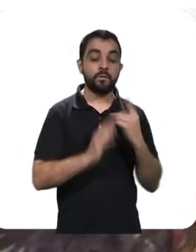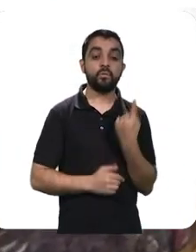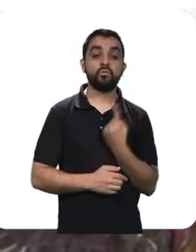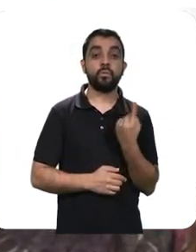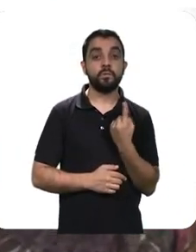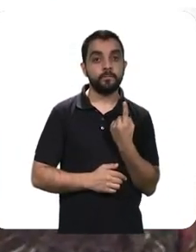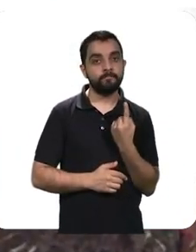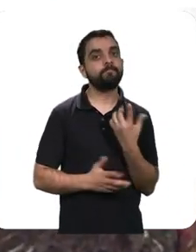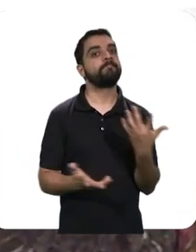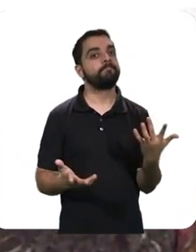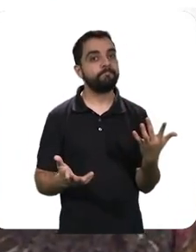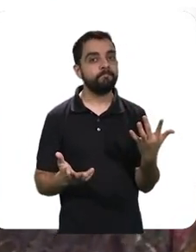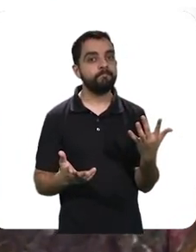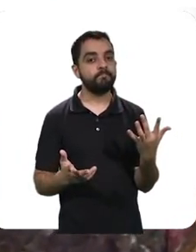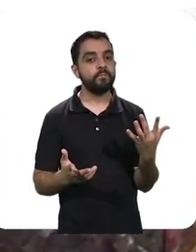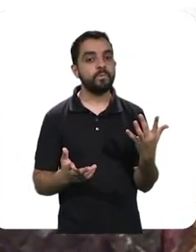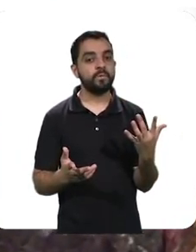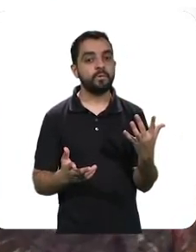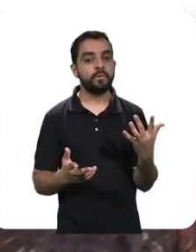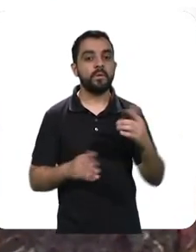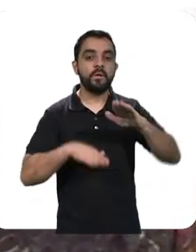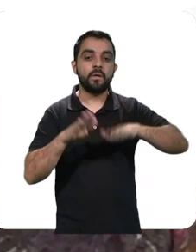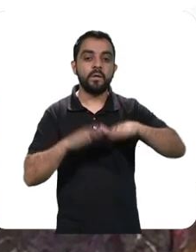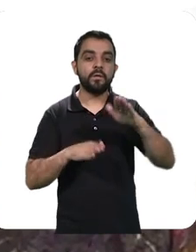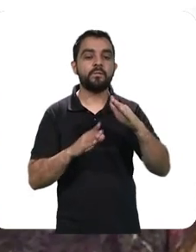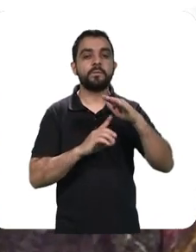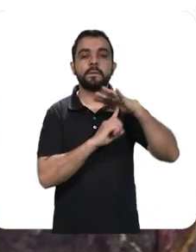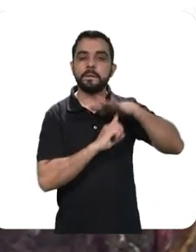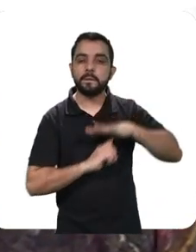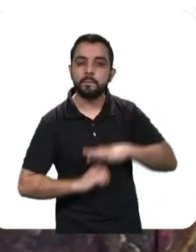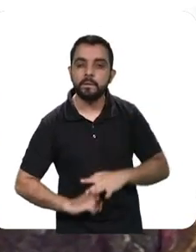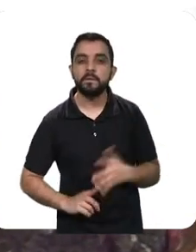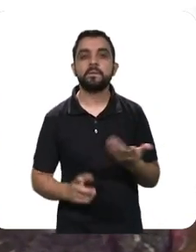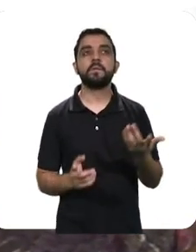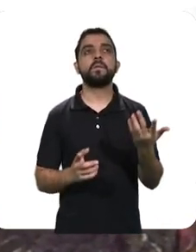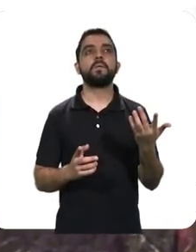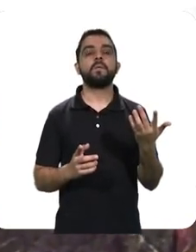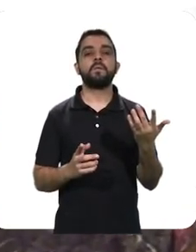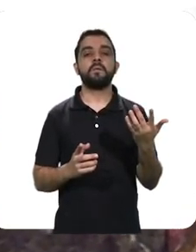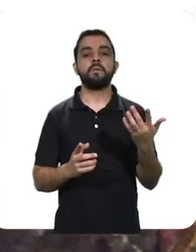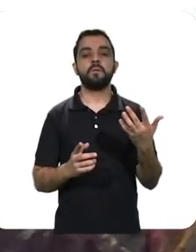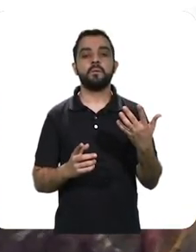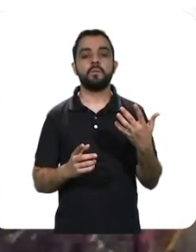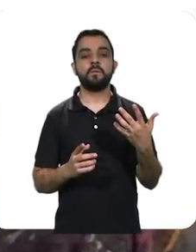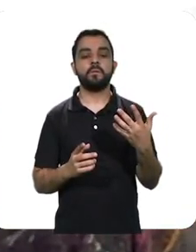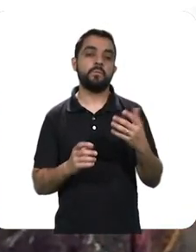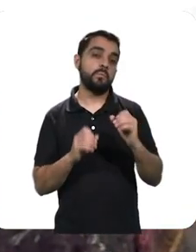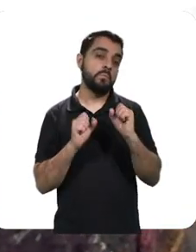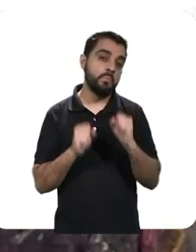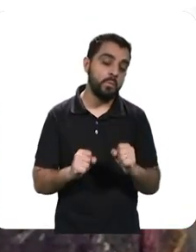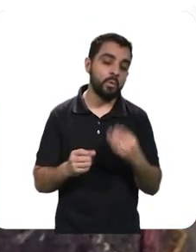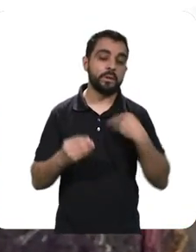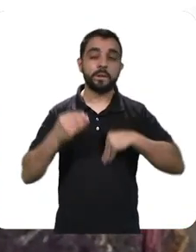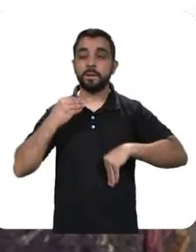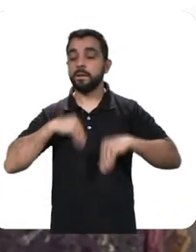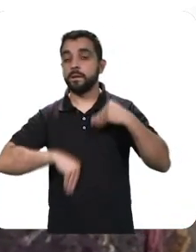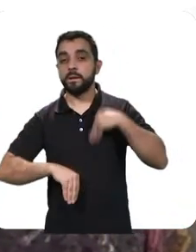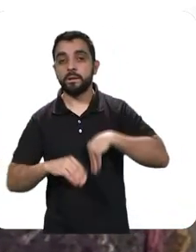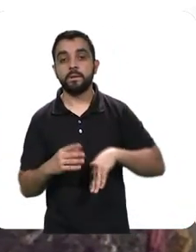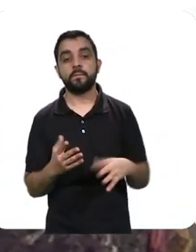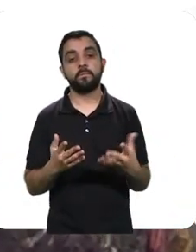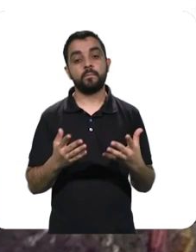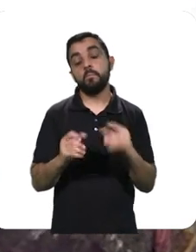sozinha, isso é um grande problema, né? Porque aumenta a depressão, diminui a quantidade